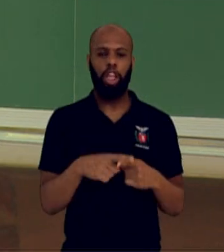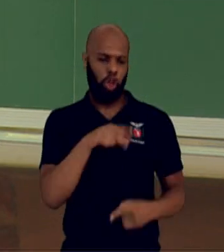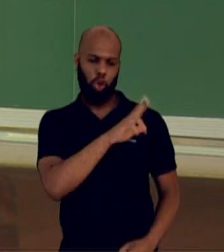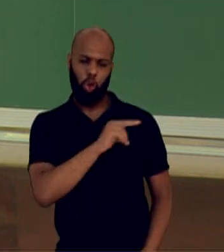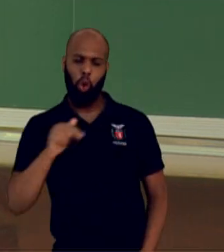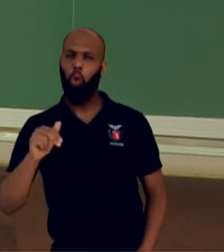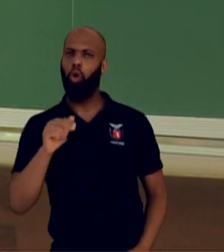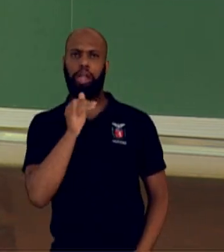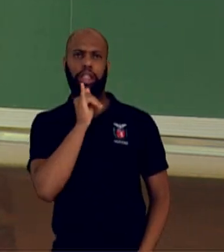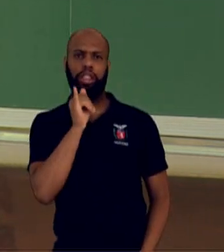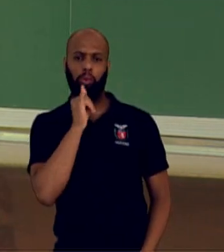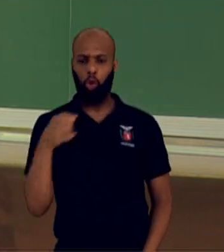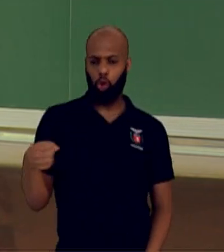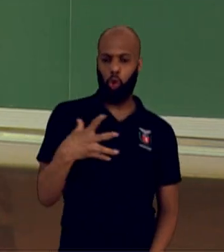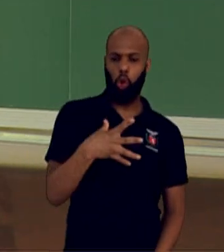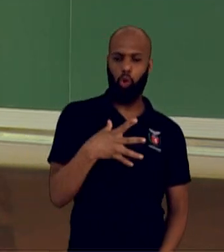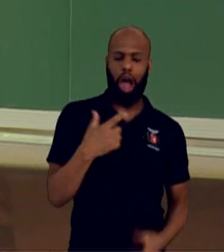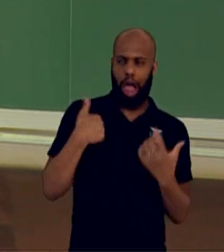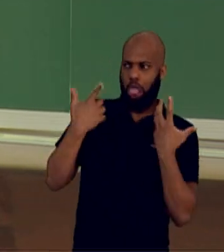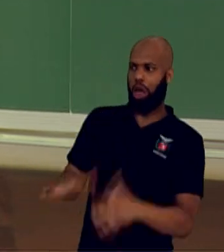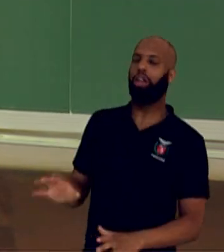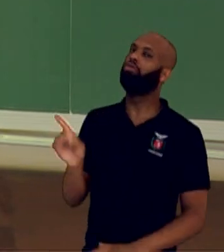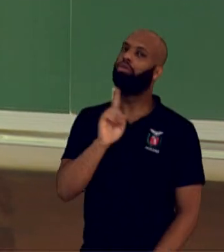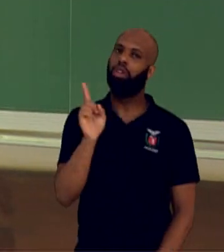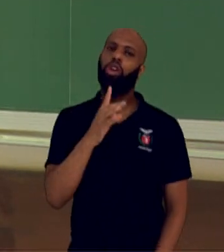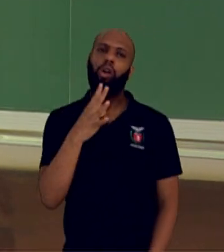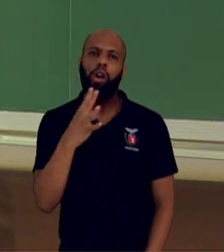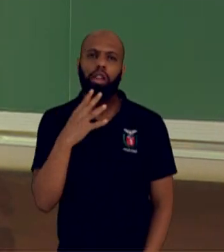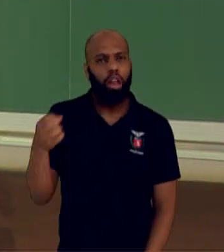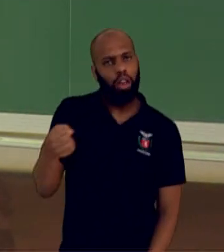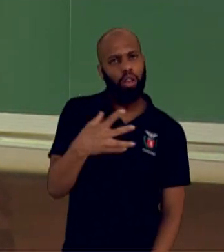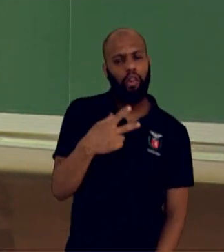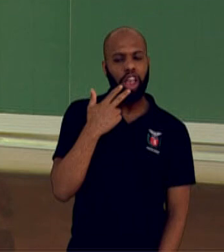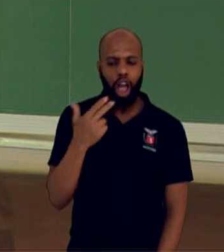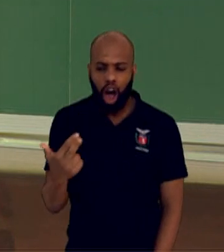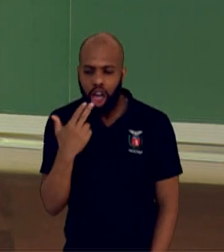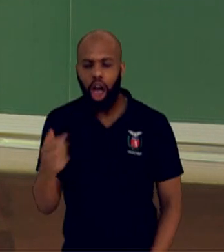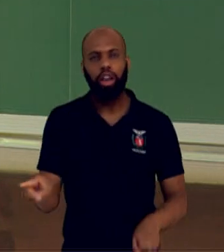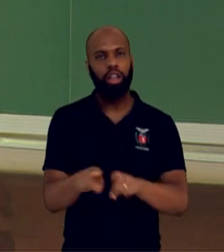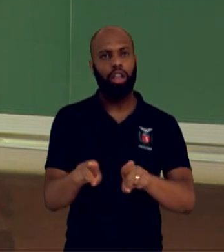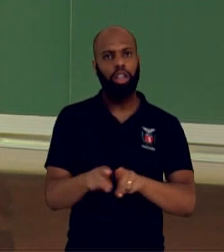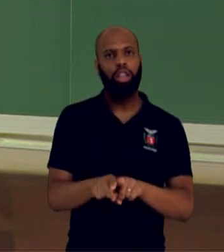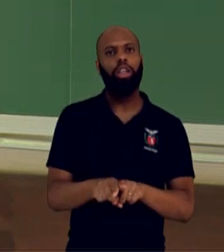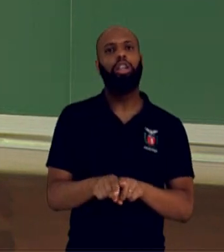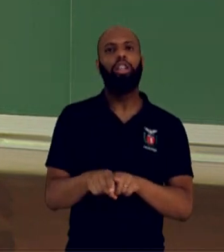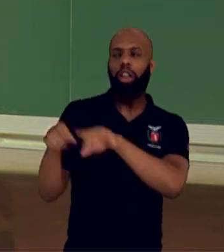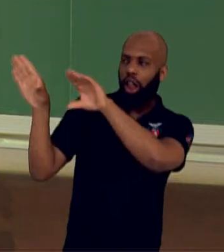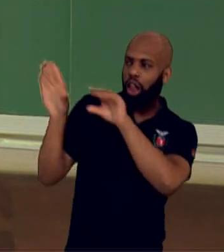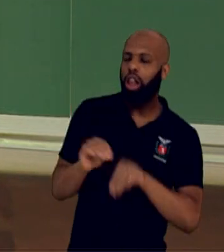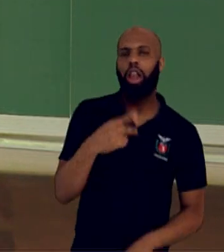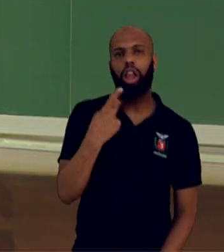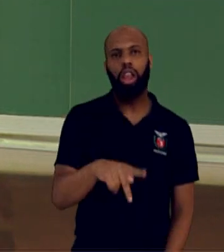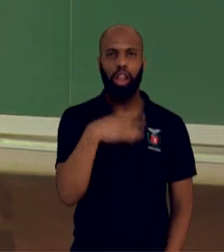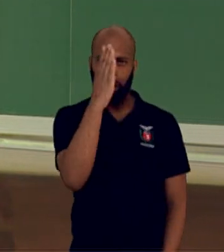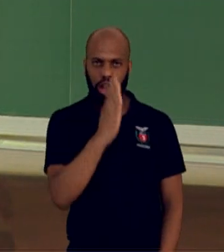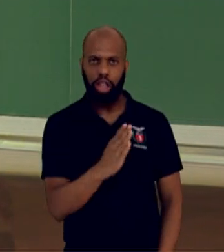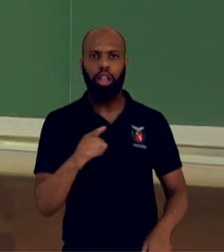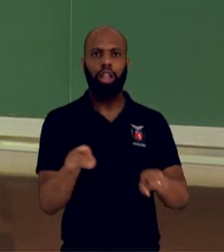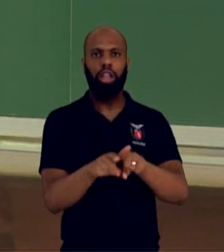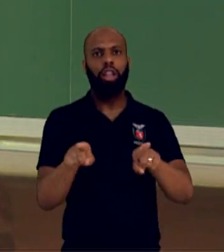recusado coisas novas, né? Conhecer coisas novas, trazer aqui para o Brasil e romper com